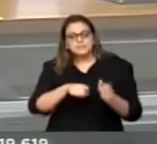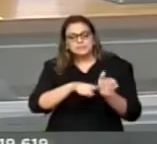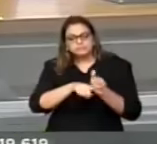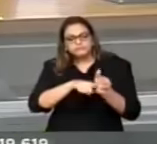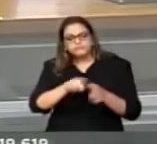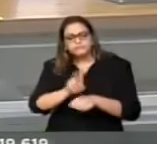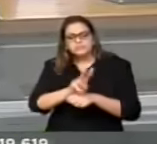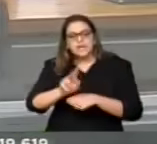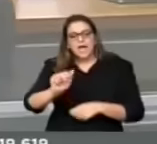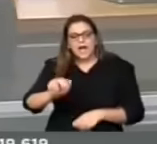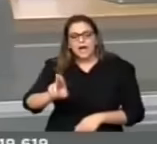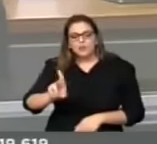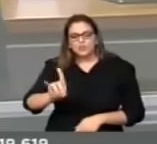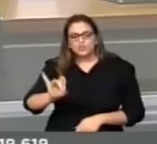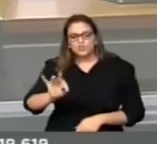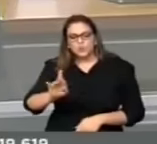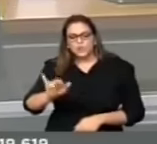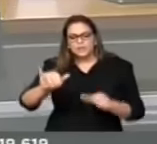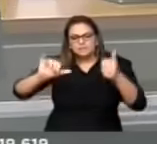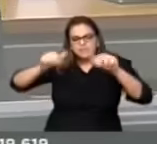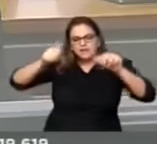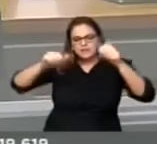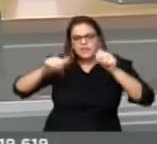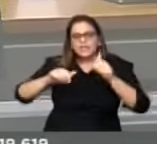da dívida pública.